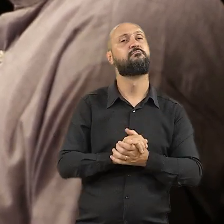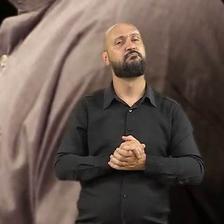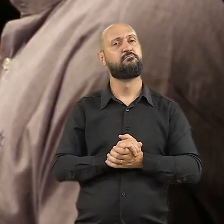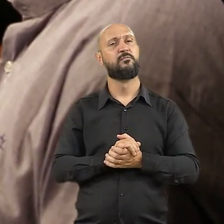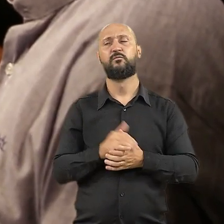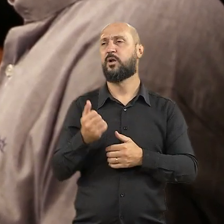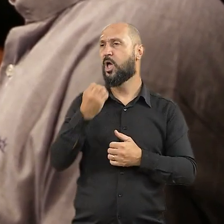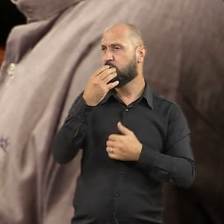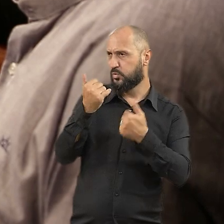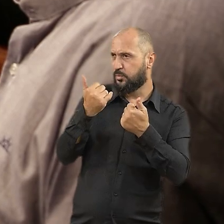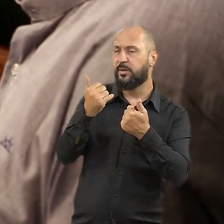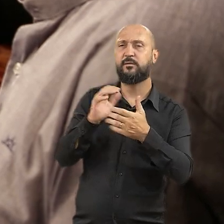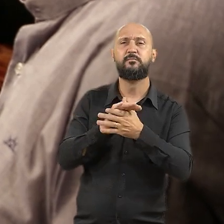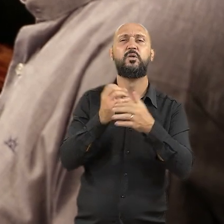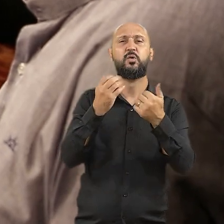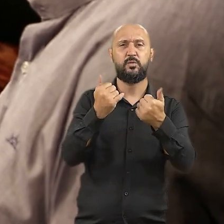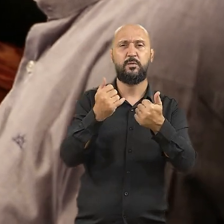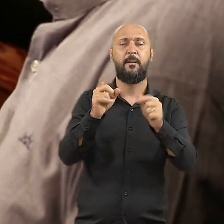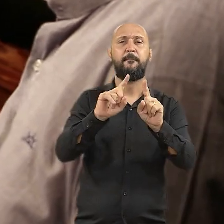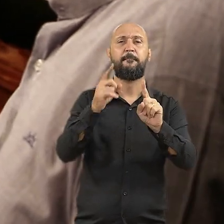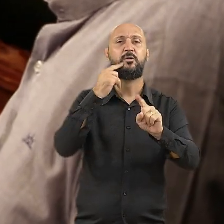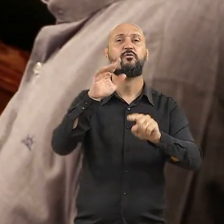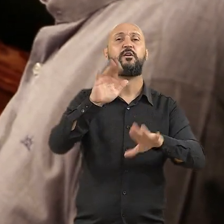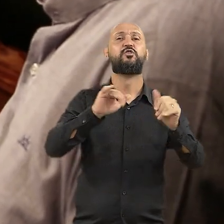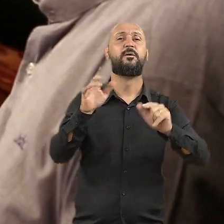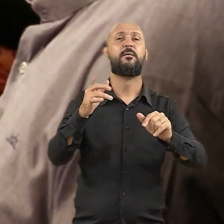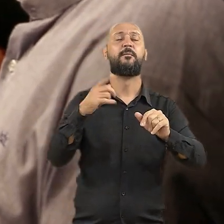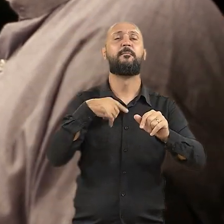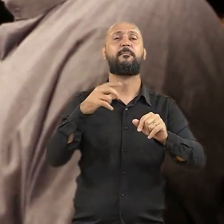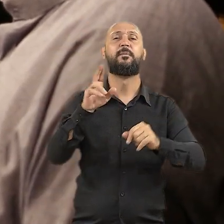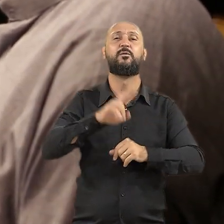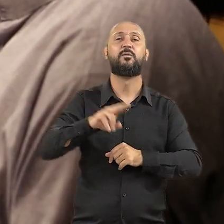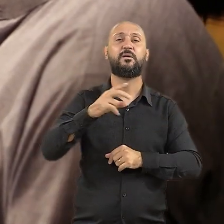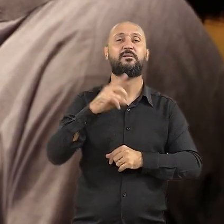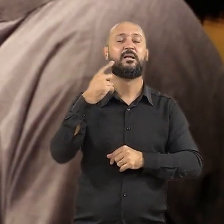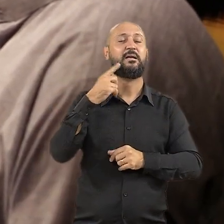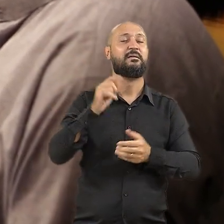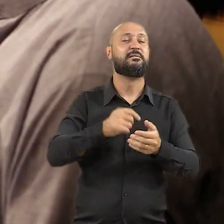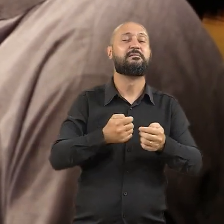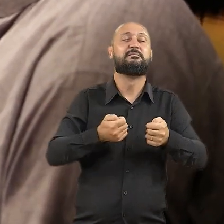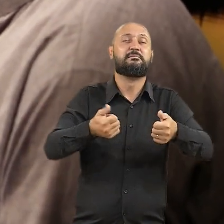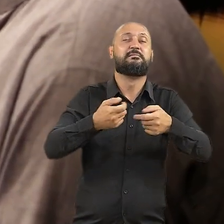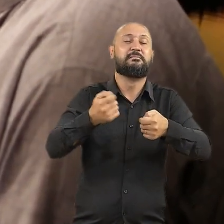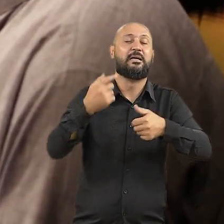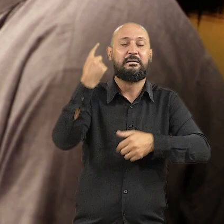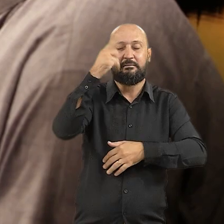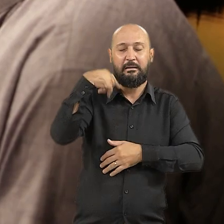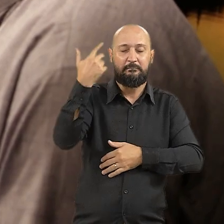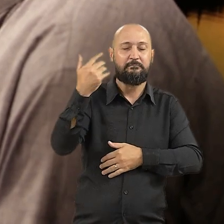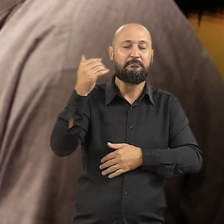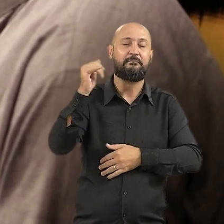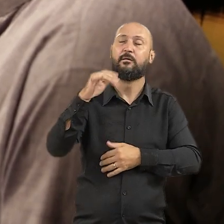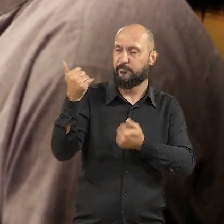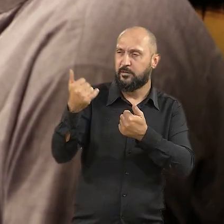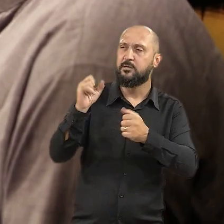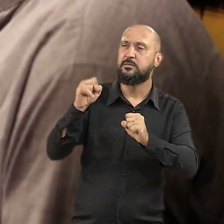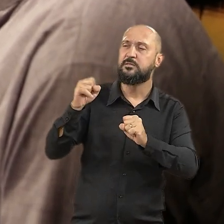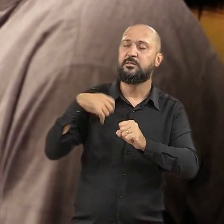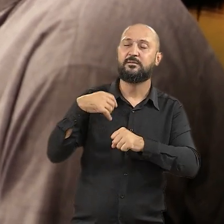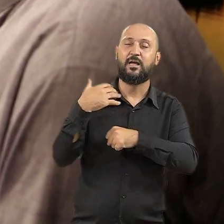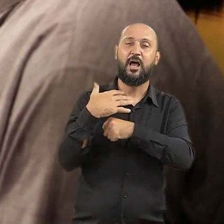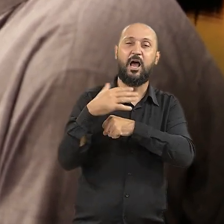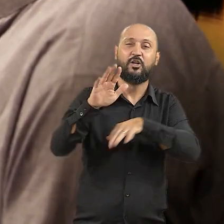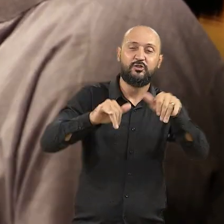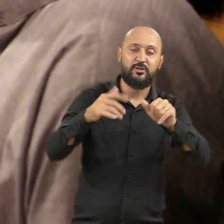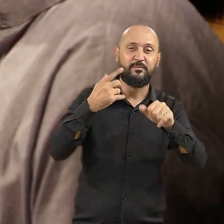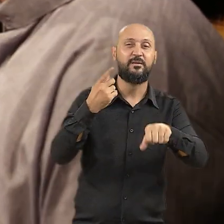pá. Ele falou assim, tudo bem, joga, mas não faz chamada, não, para não gastar. Mas ele não gostava de gastar a imagem dele. Tá bom,